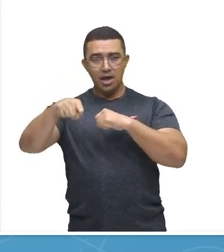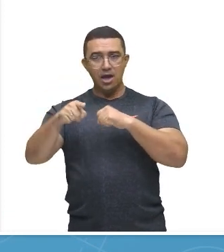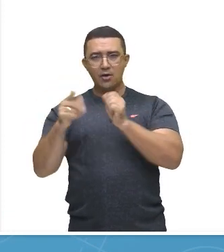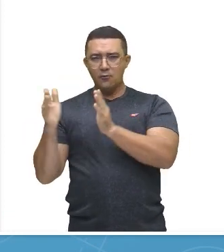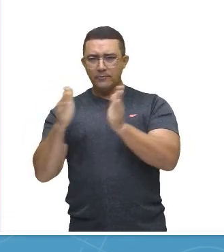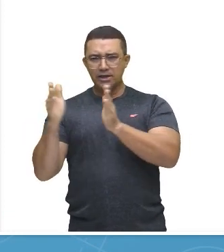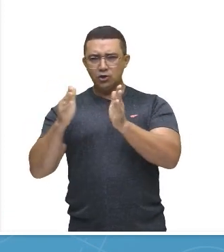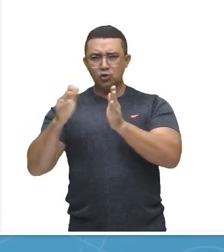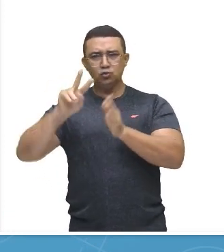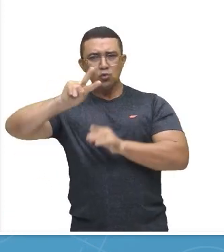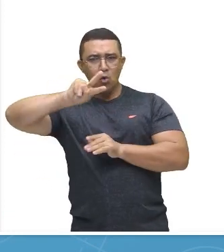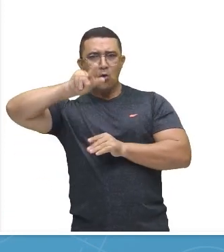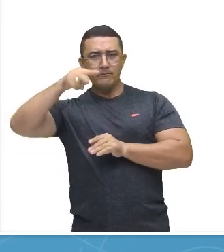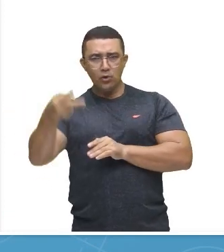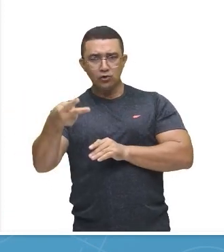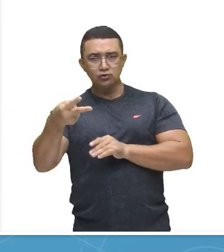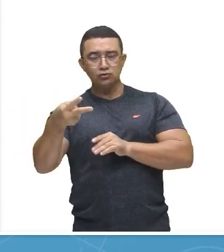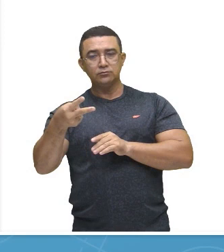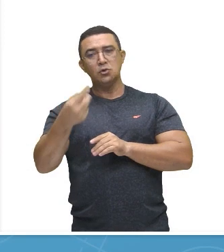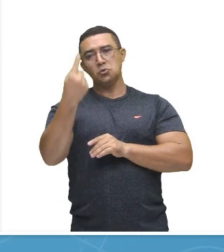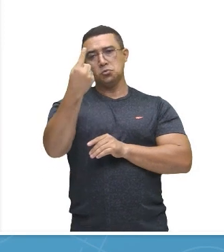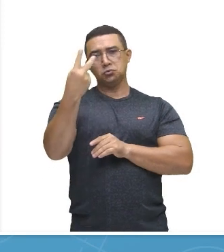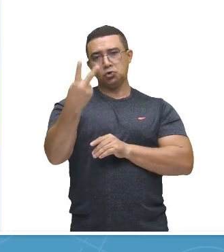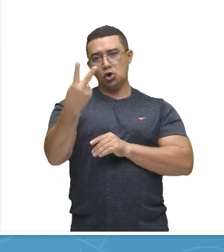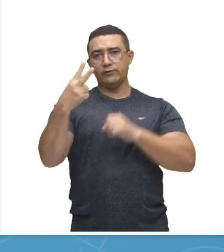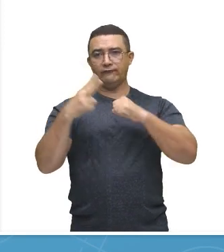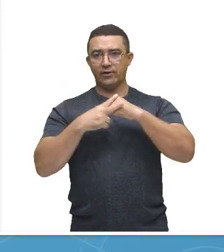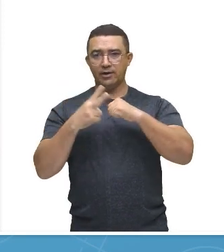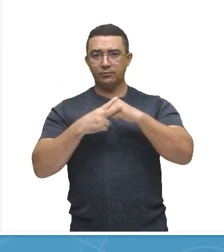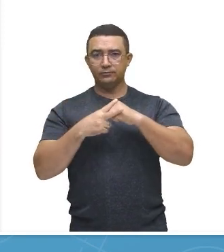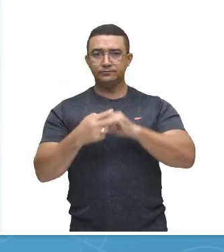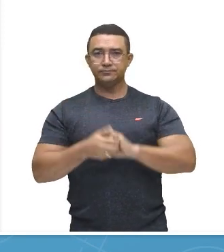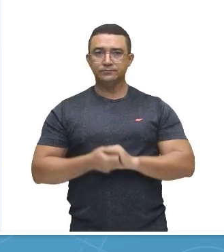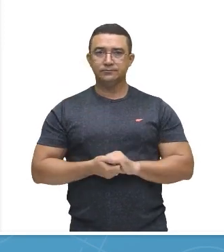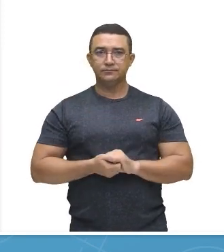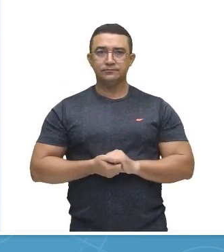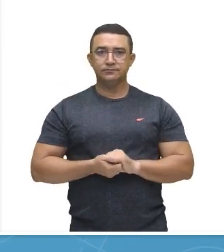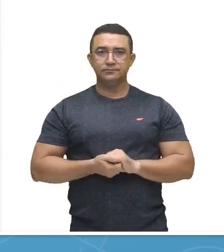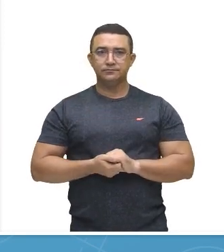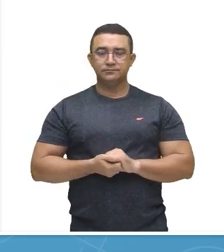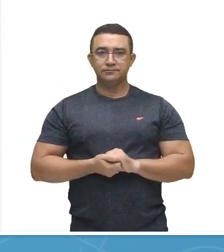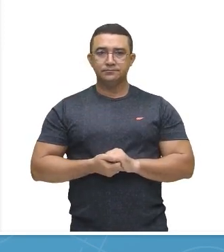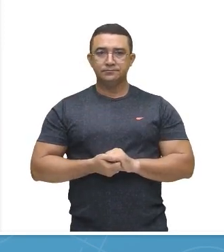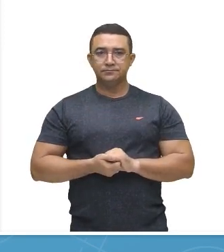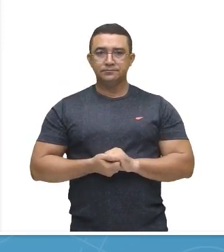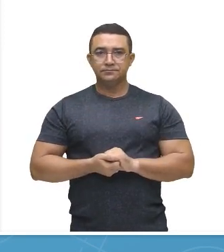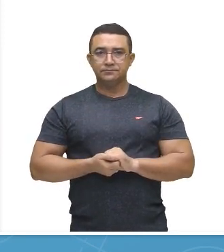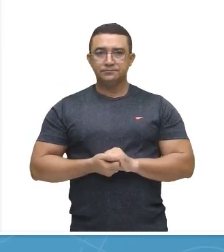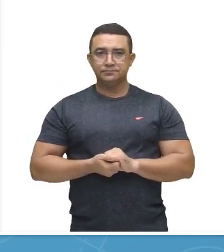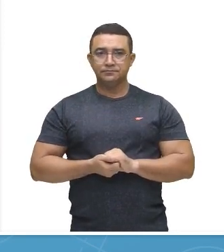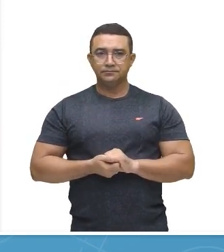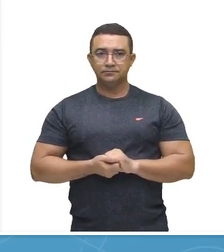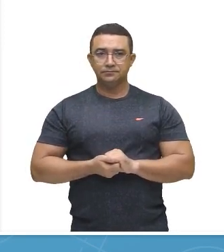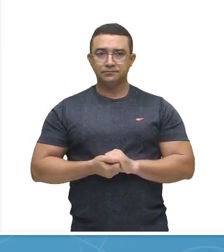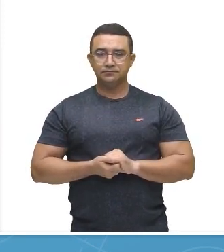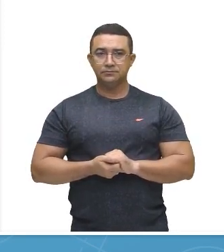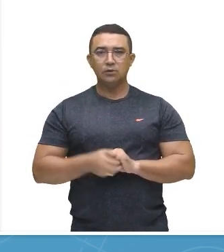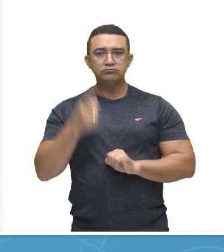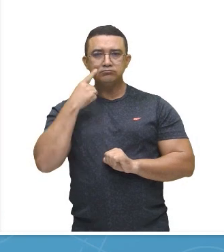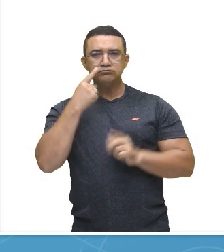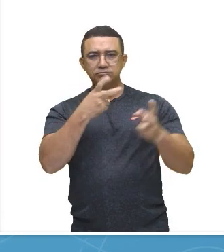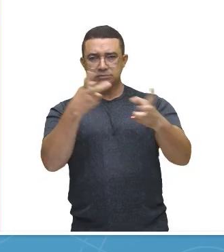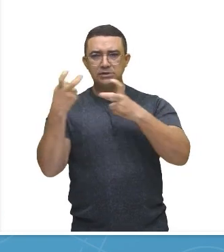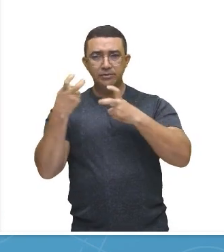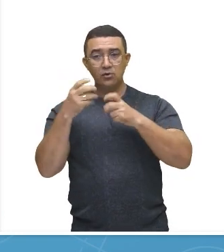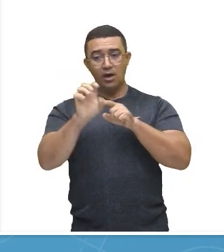Período composto, 2 ou mais verbos. Então, nós temos o E e nós temos o ler. Tá aqui, então, para você, olha aí, ver com